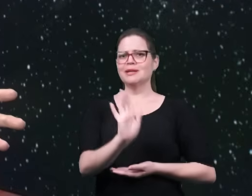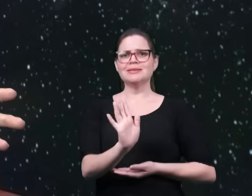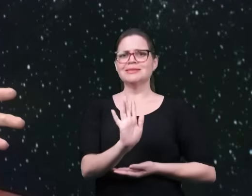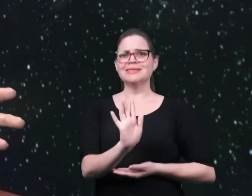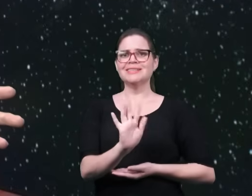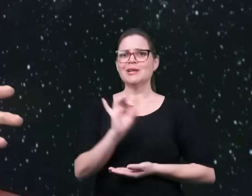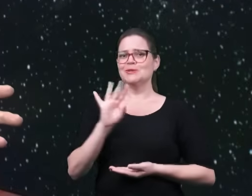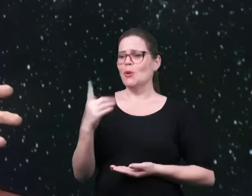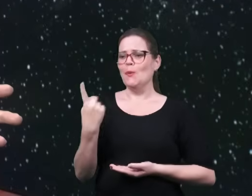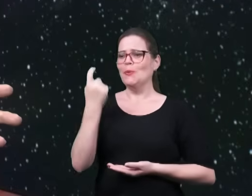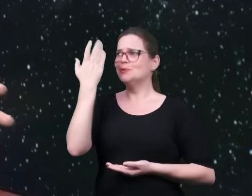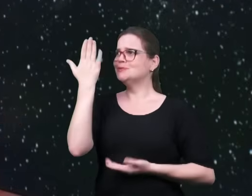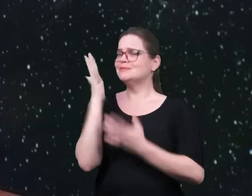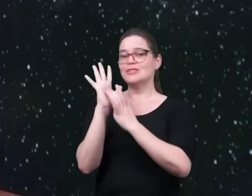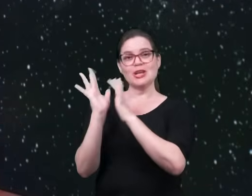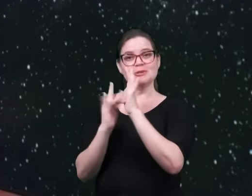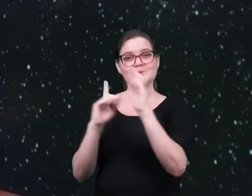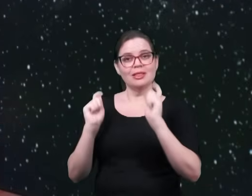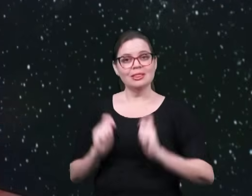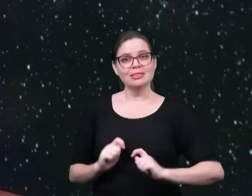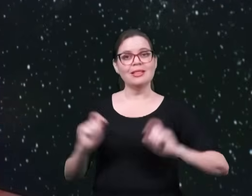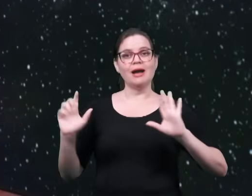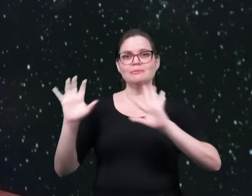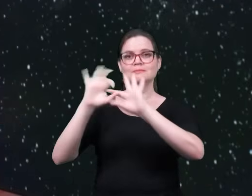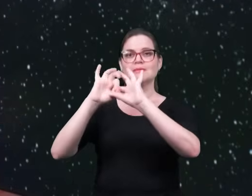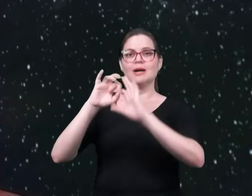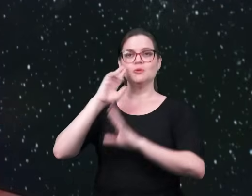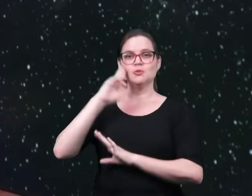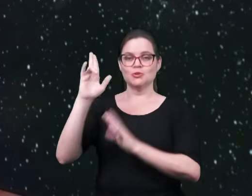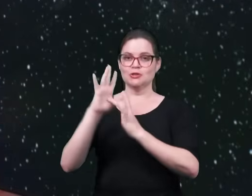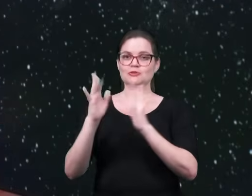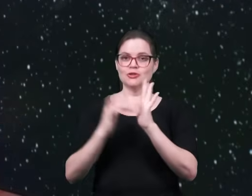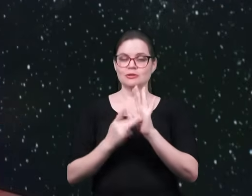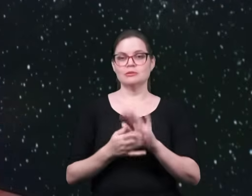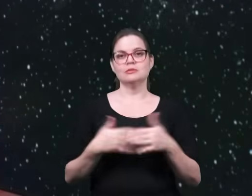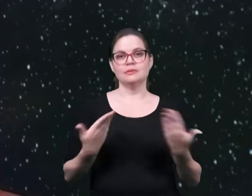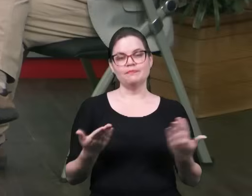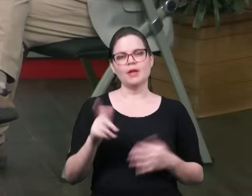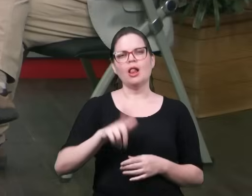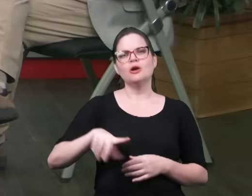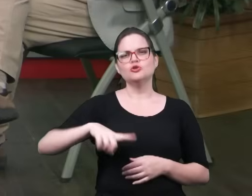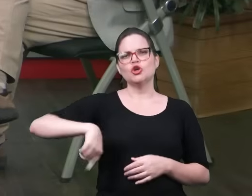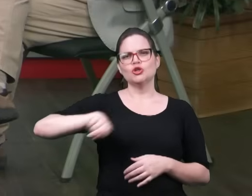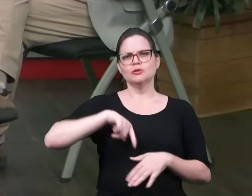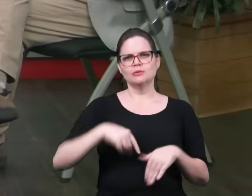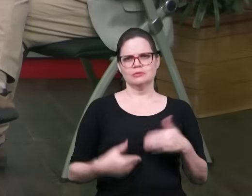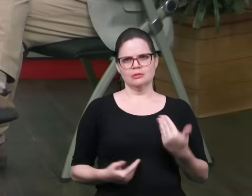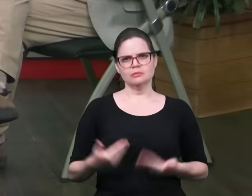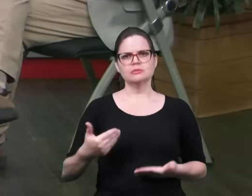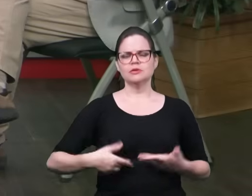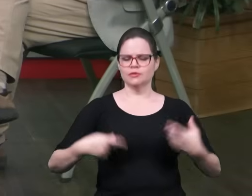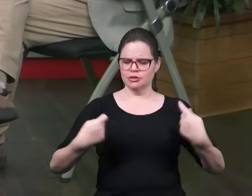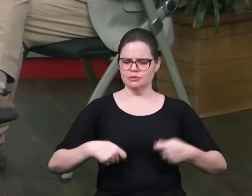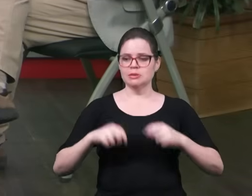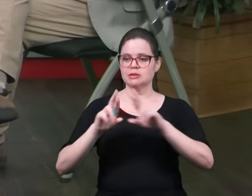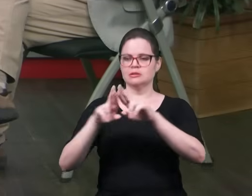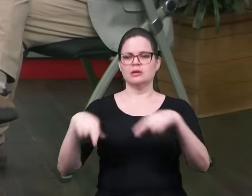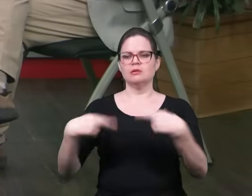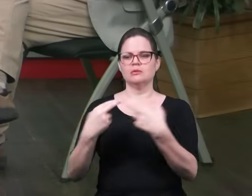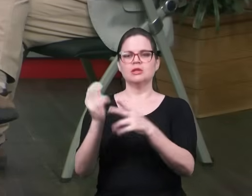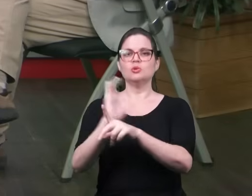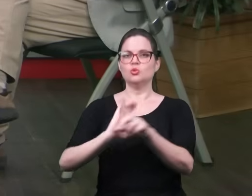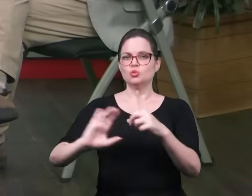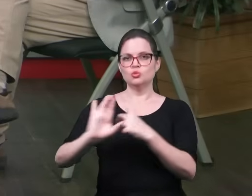do acesso ao Senhor. Claro, Josias, que como igreja, nós temos que nos reunir, nós não